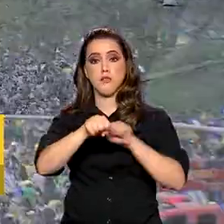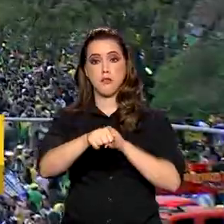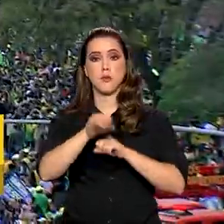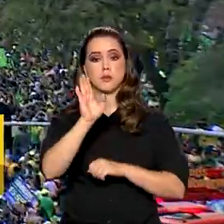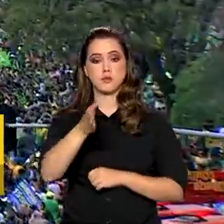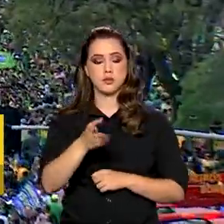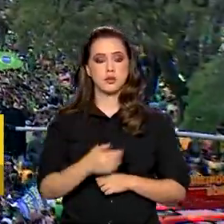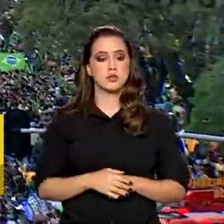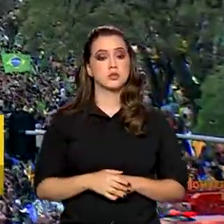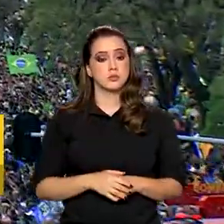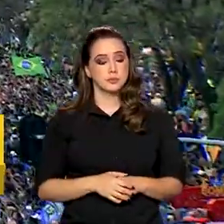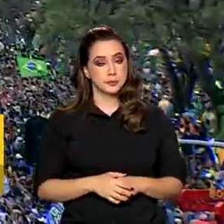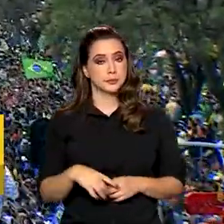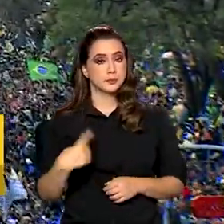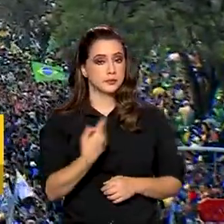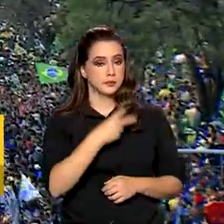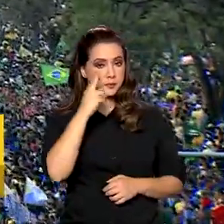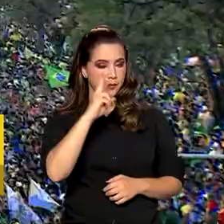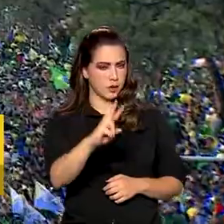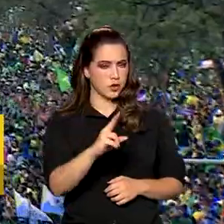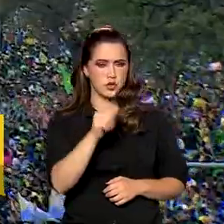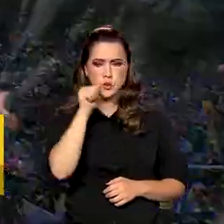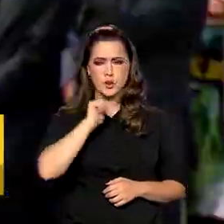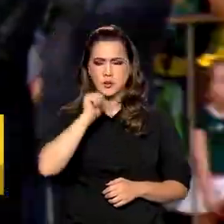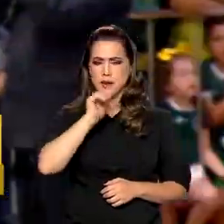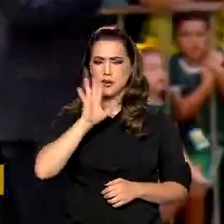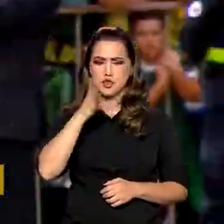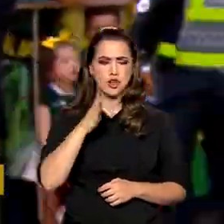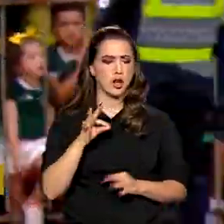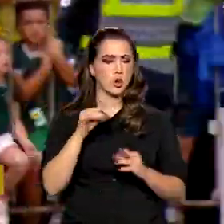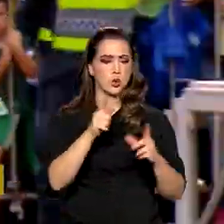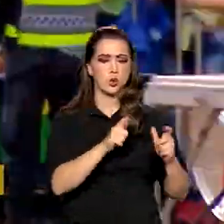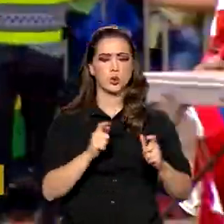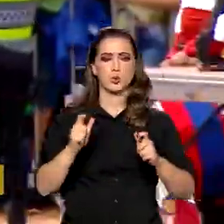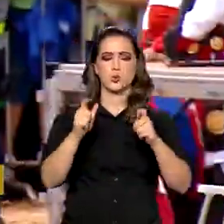corpo da Armada, ou seja, as mulheres na Marinha já estão integrando